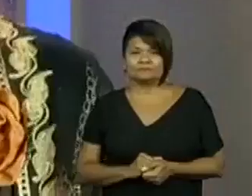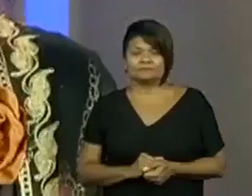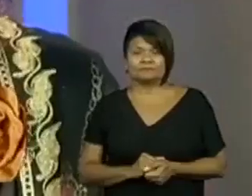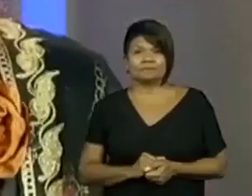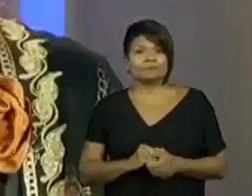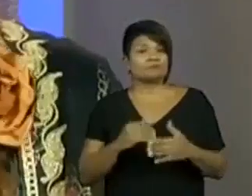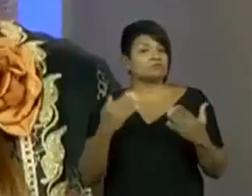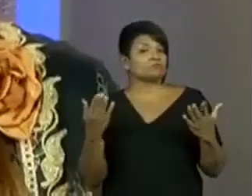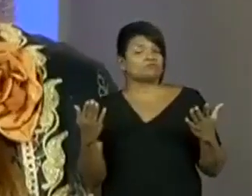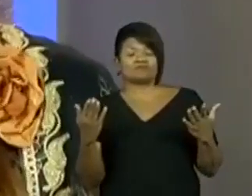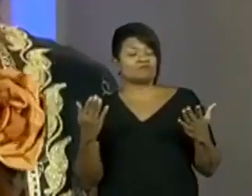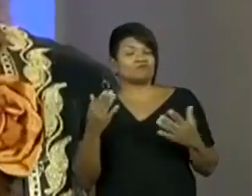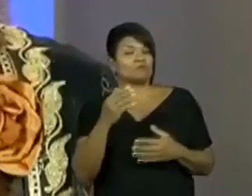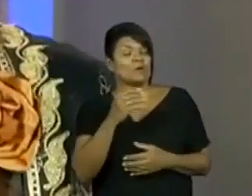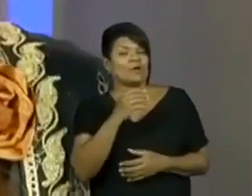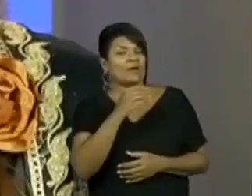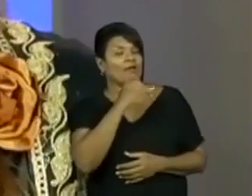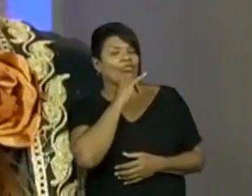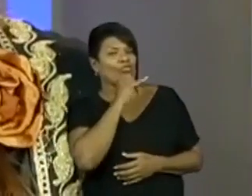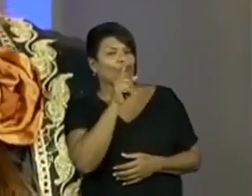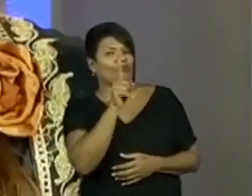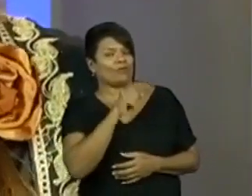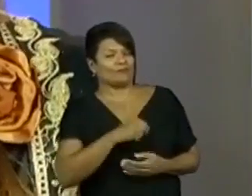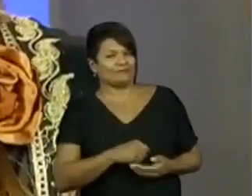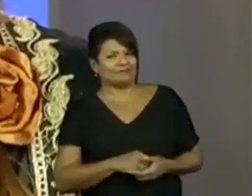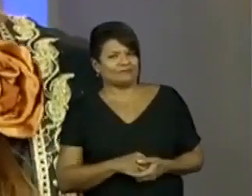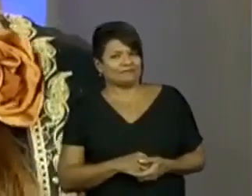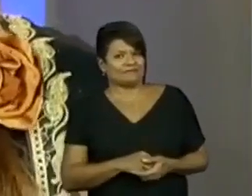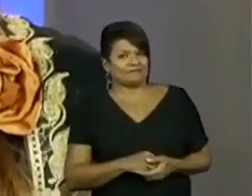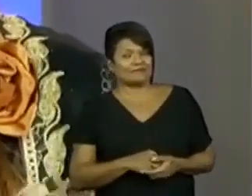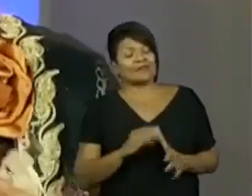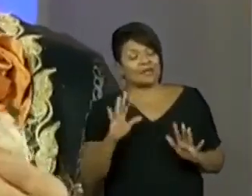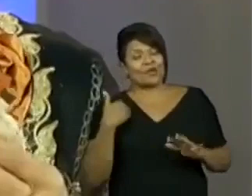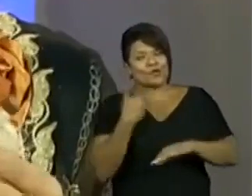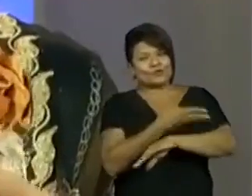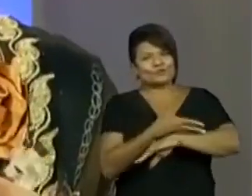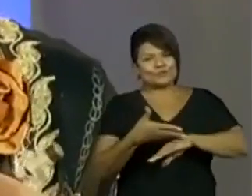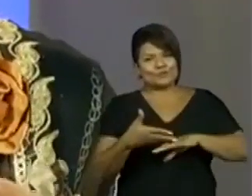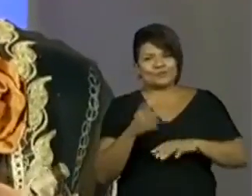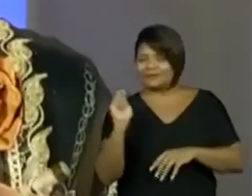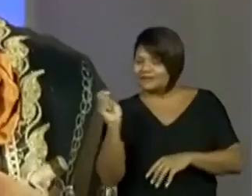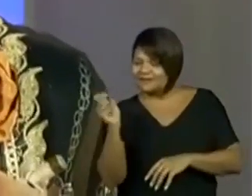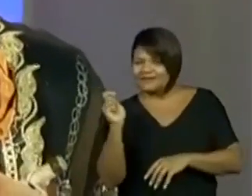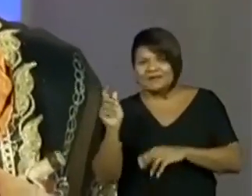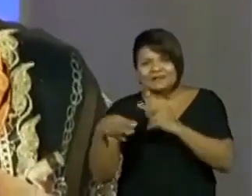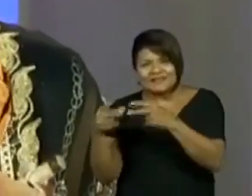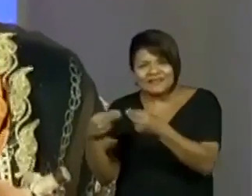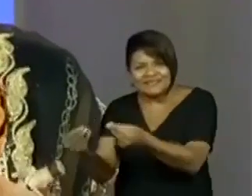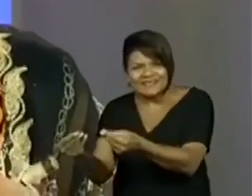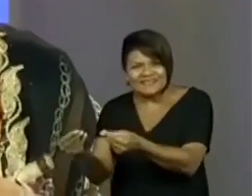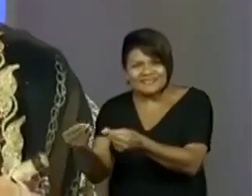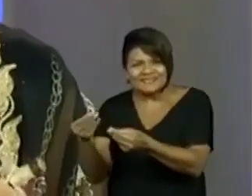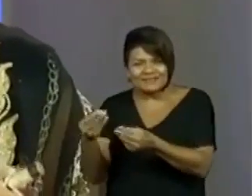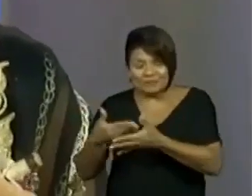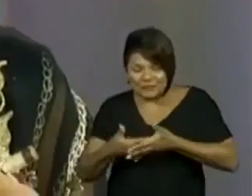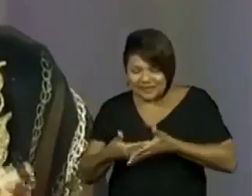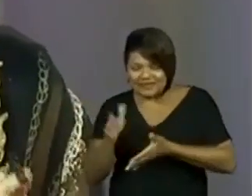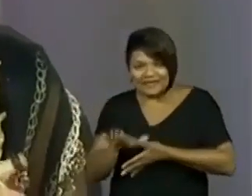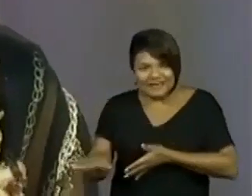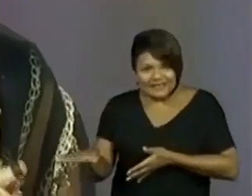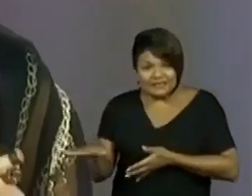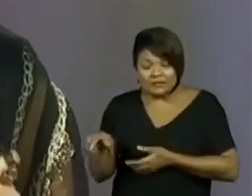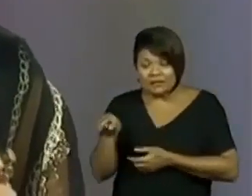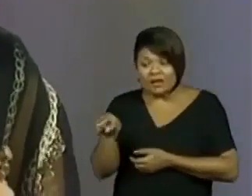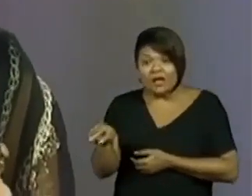Não é à toa que a gente costuma presentear as crianças com chocalhinhos para que nunca se